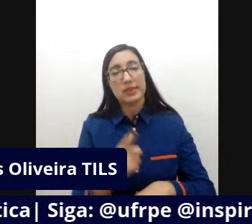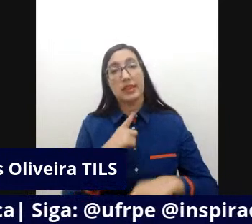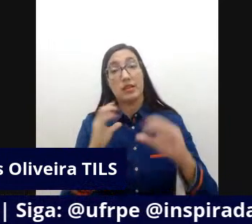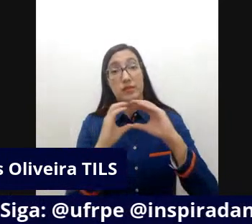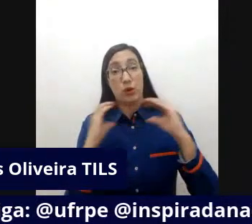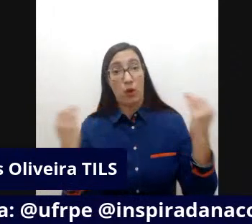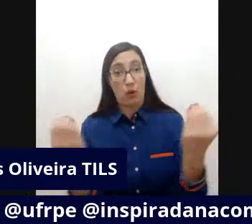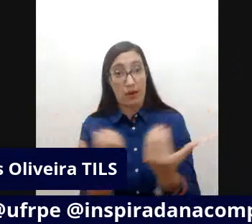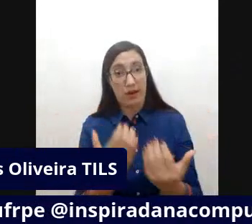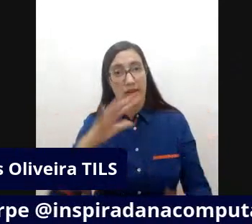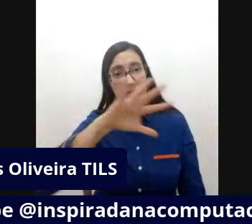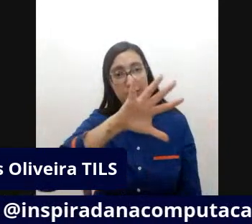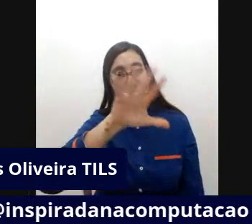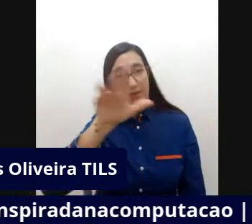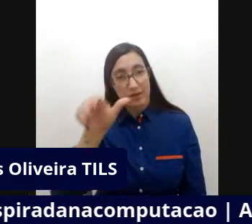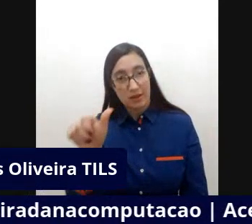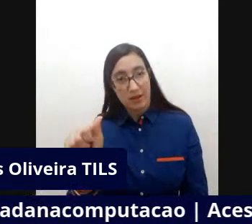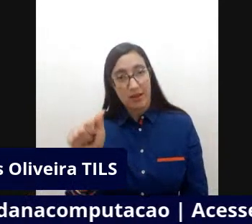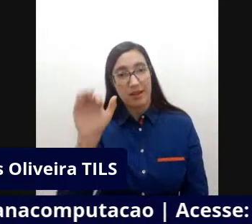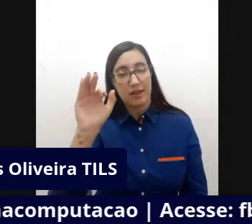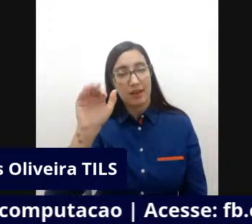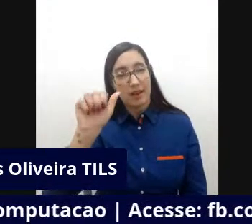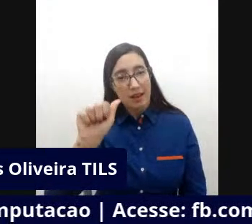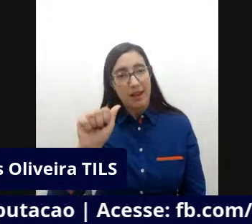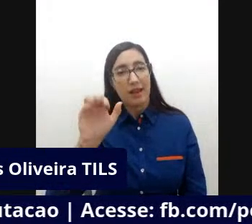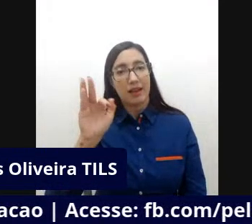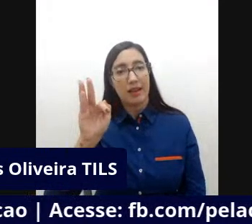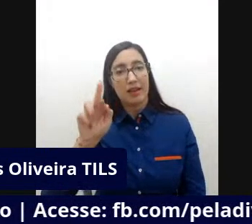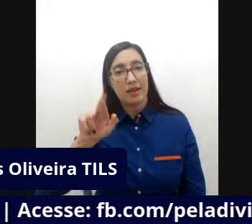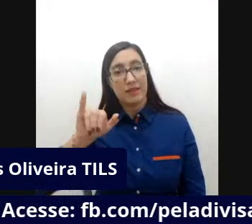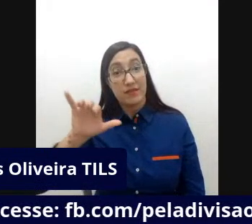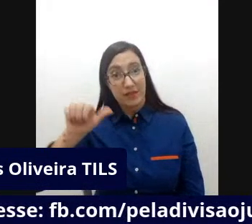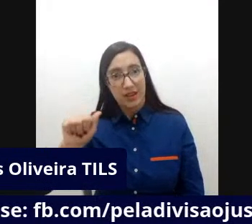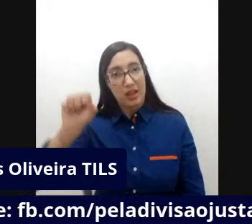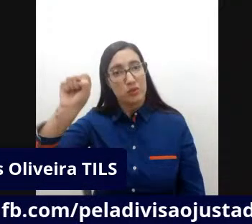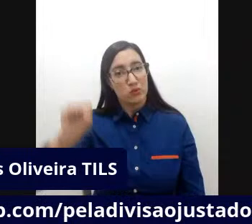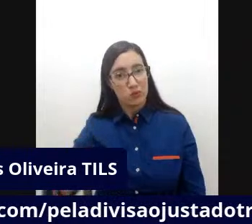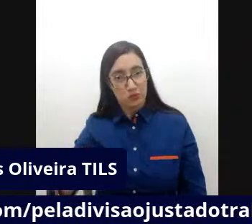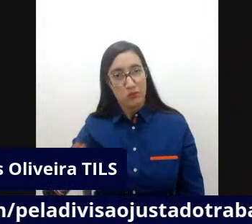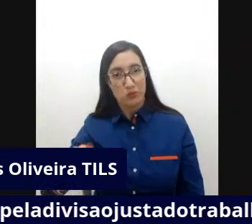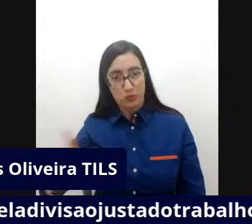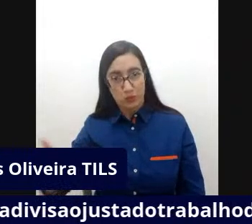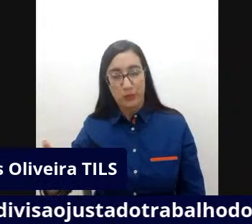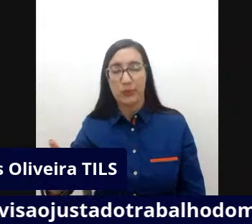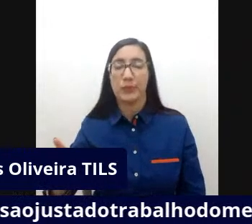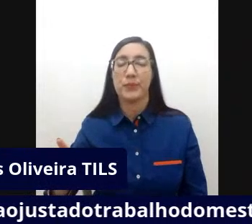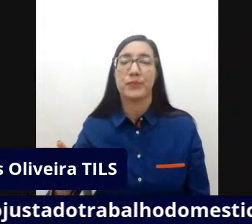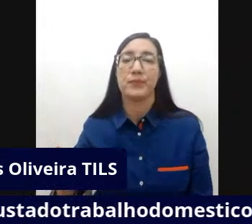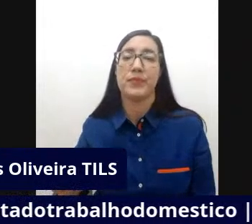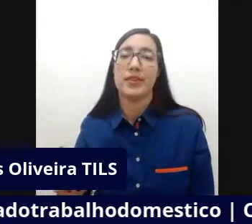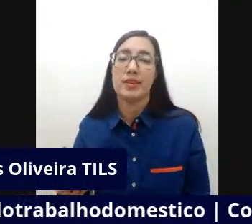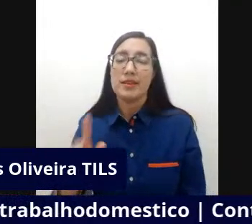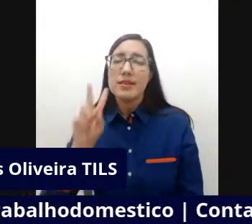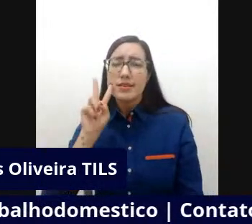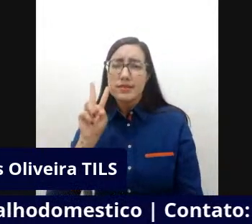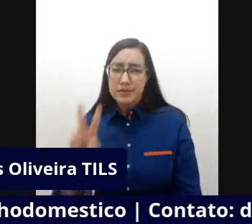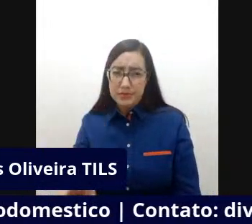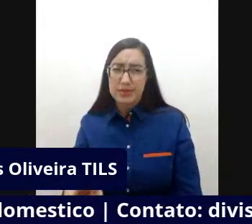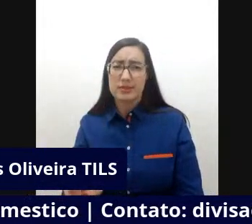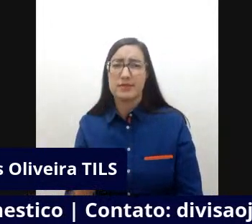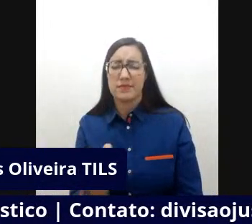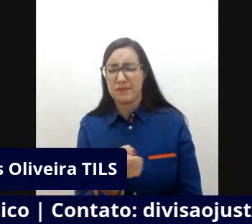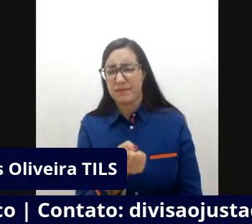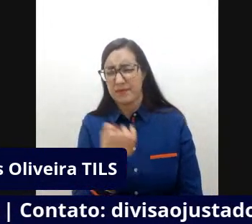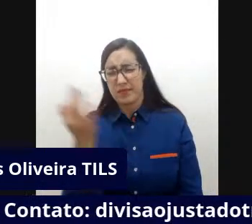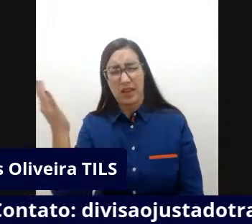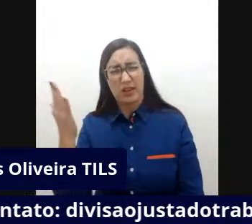foi muito importante porque a gente teve, inclusive, a participação de mais de